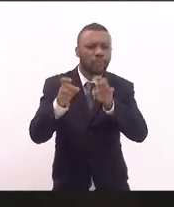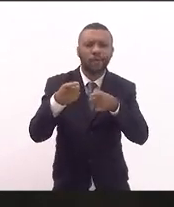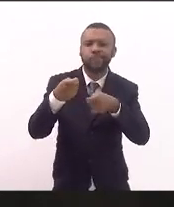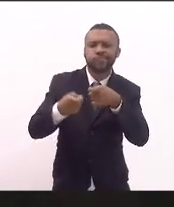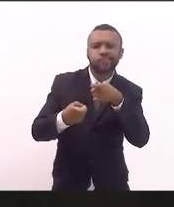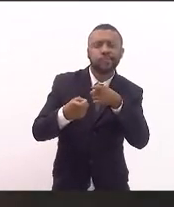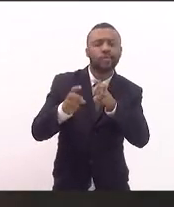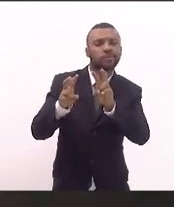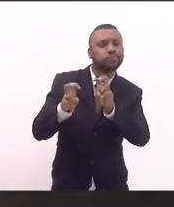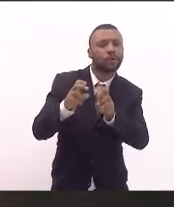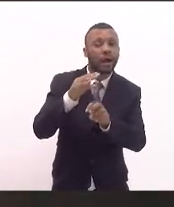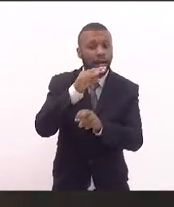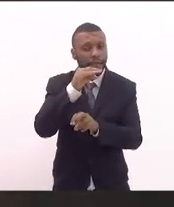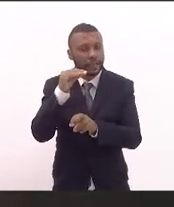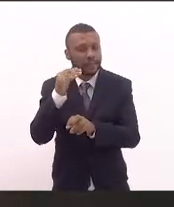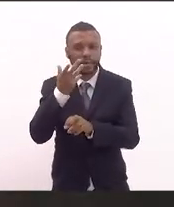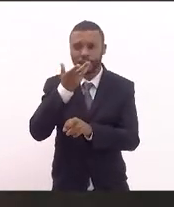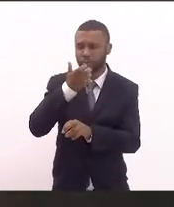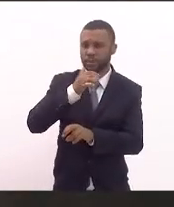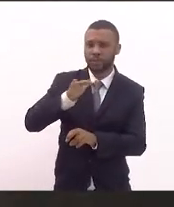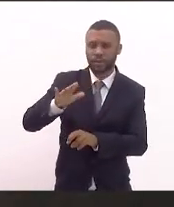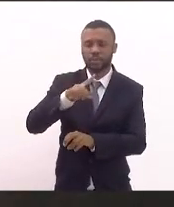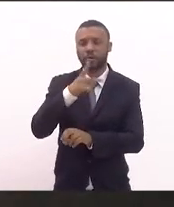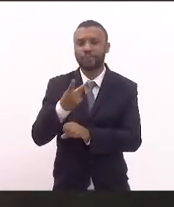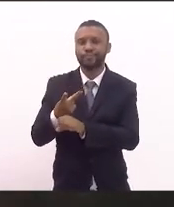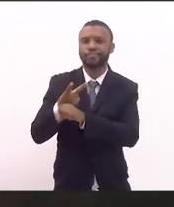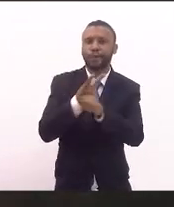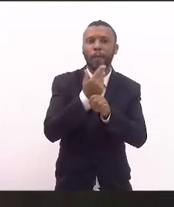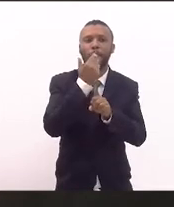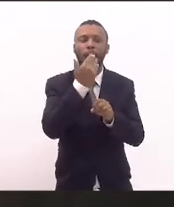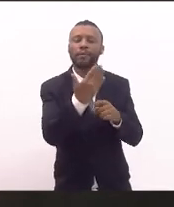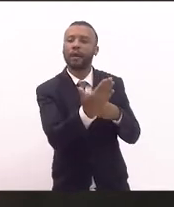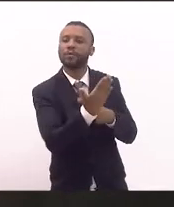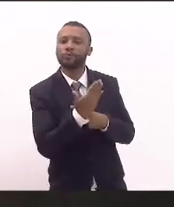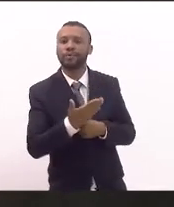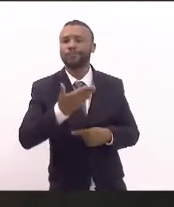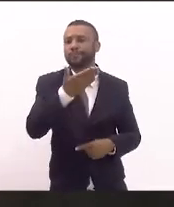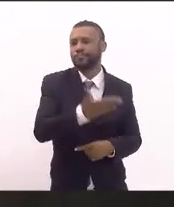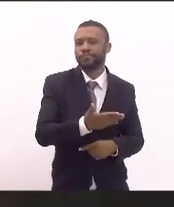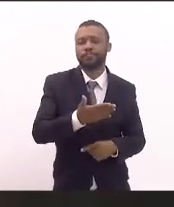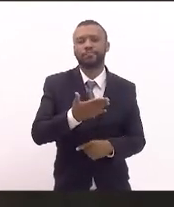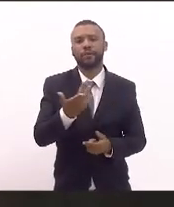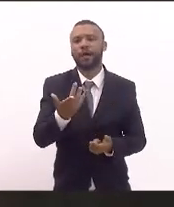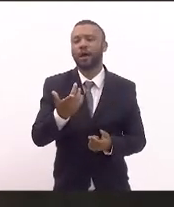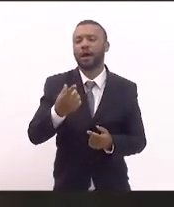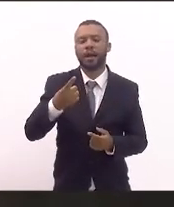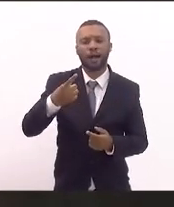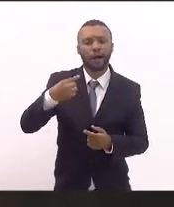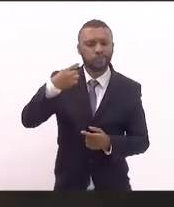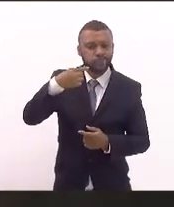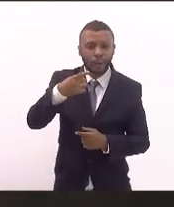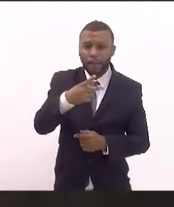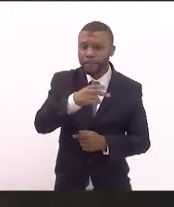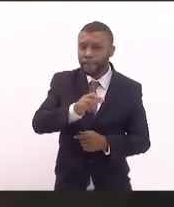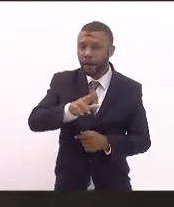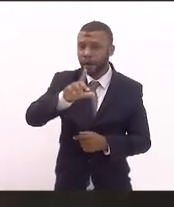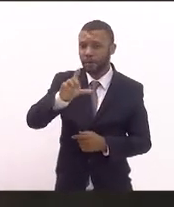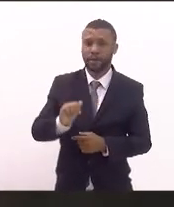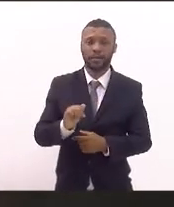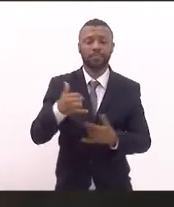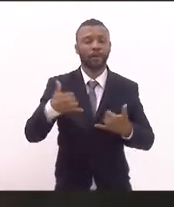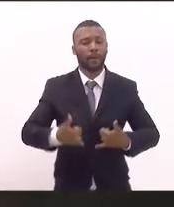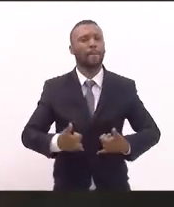crianças e adolescentes, a gente logo procura e pede socorro à doutora Paula. Então, para nós é uma honra tê-la